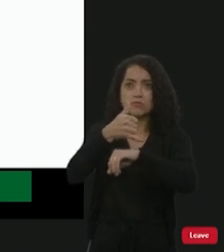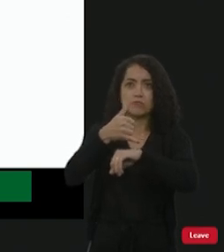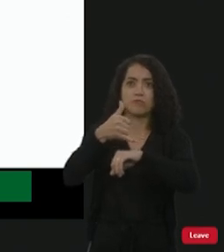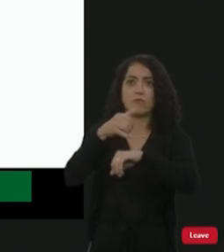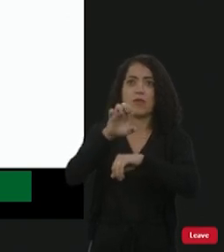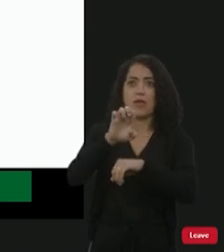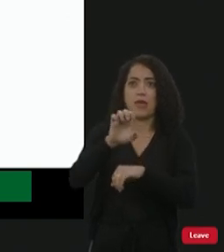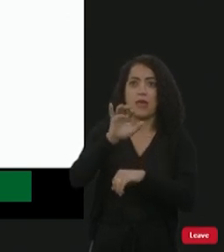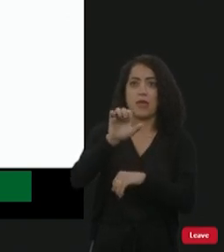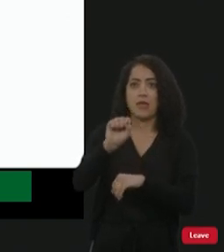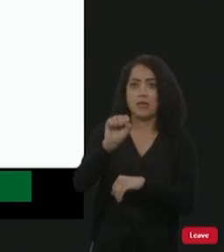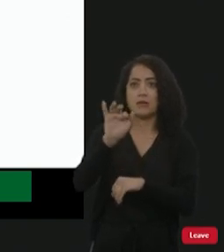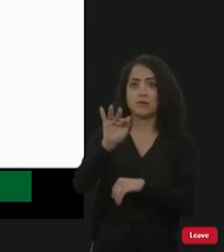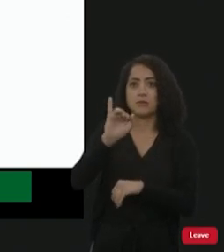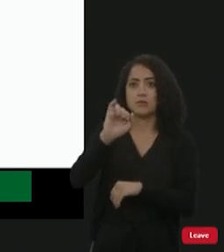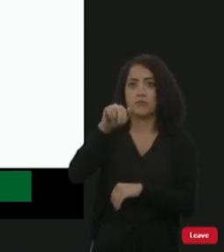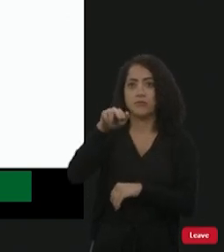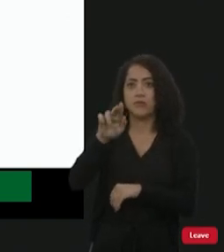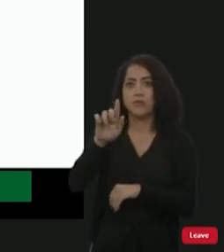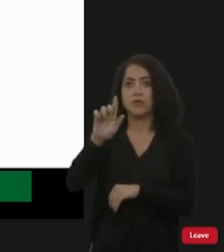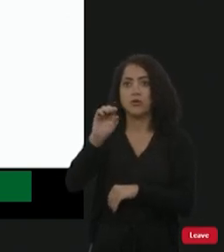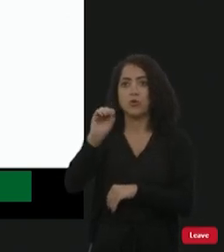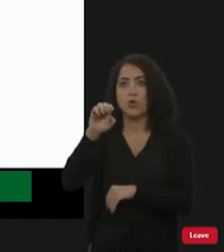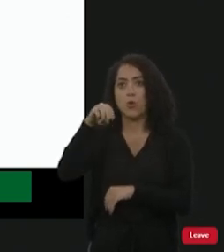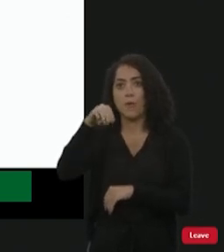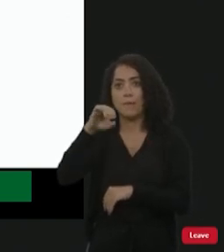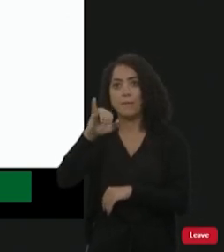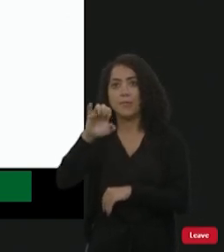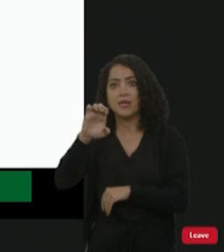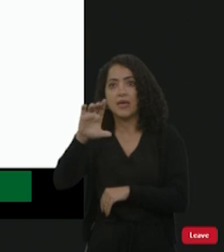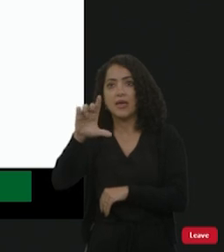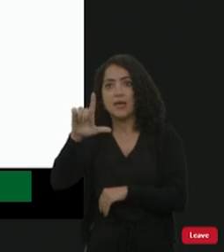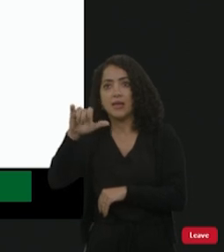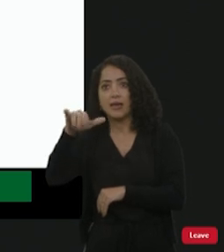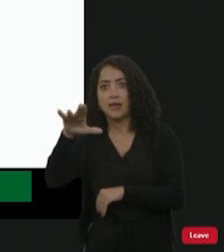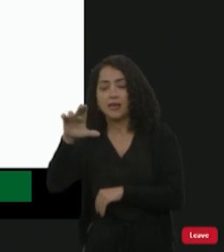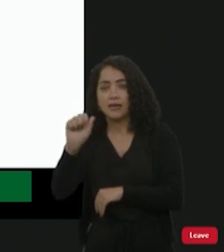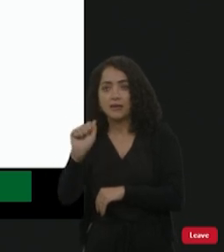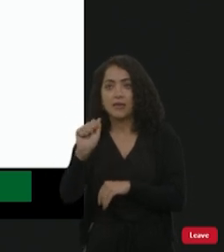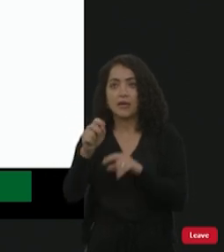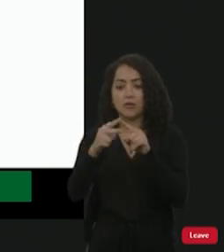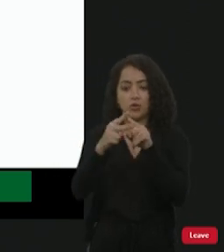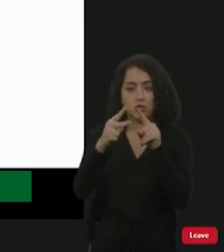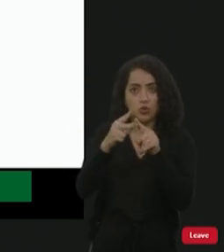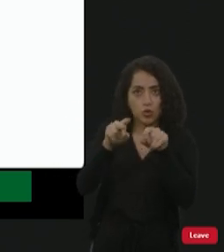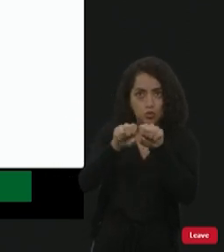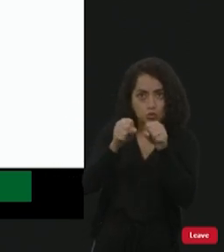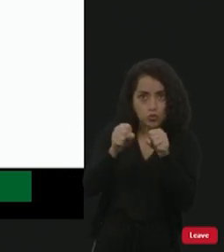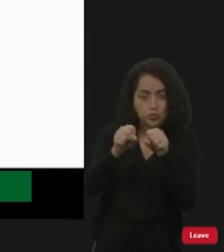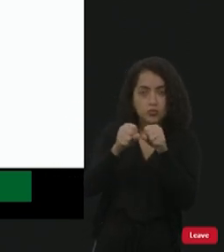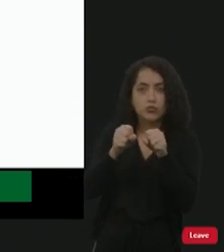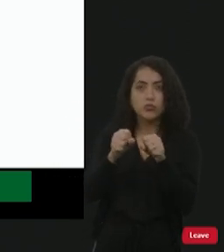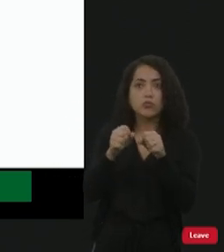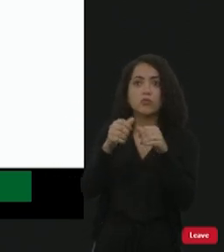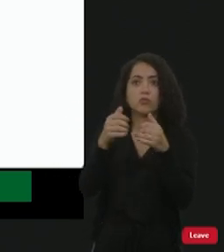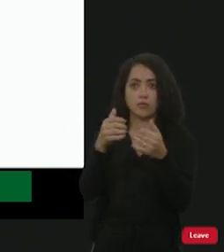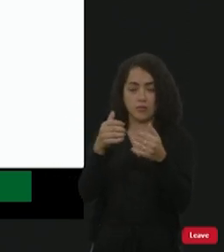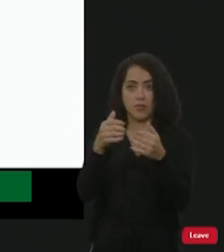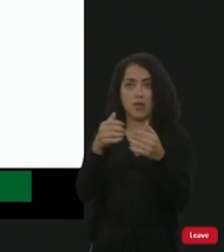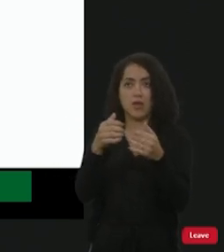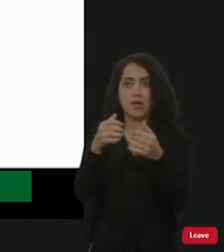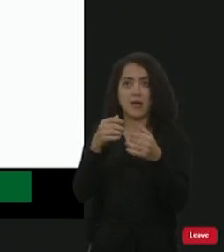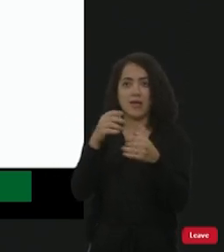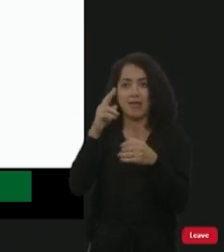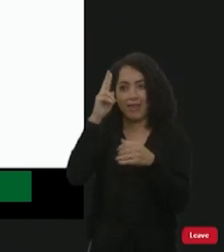Tá? Então, a esfingomielina, quando ela é quebrada, ela gera dois produtos, que é a ceramida. Lembra aquele